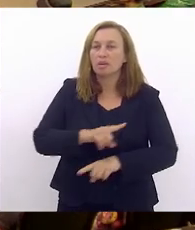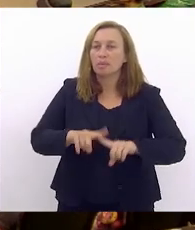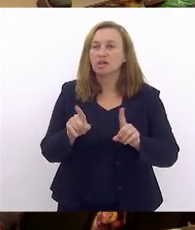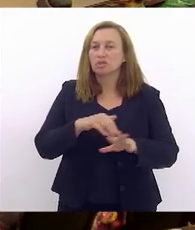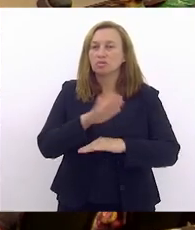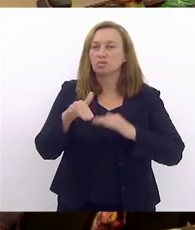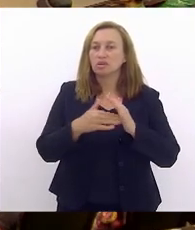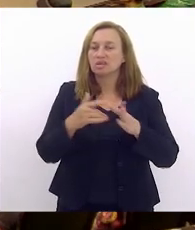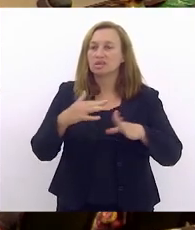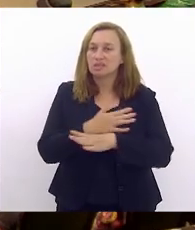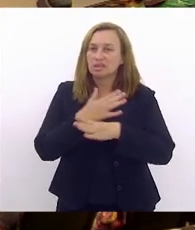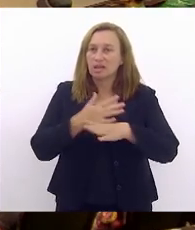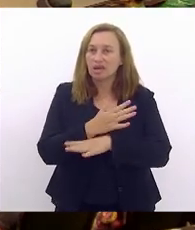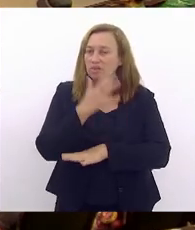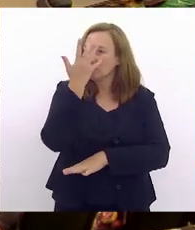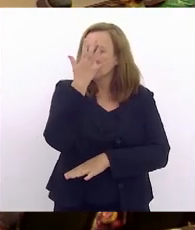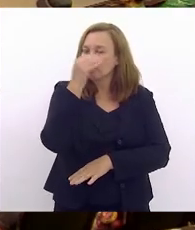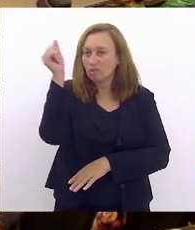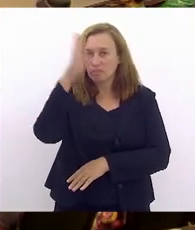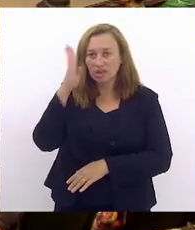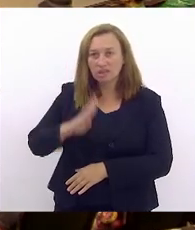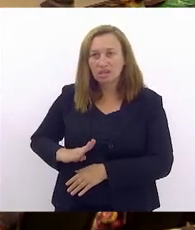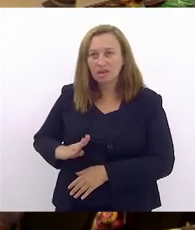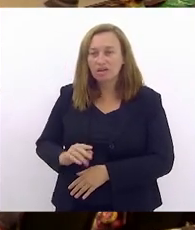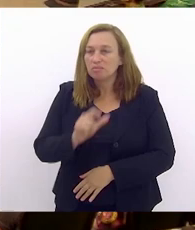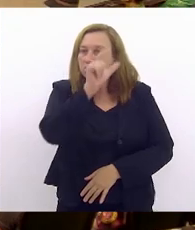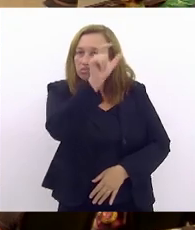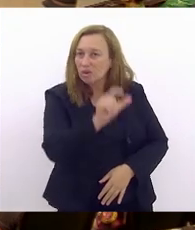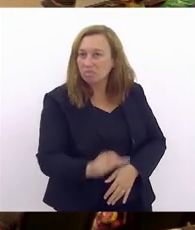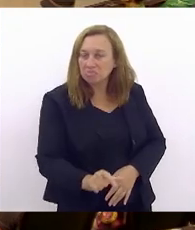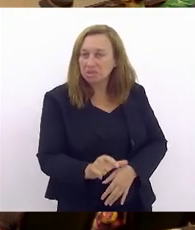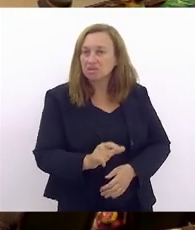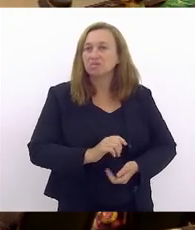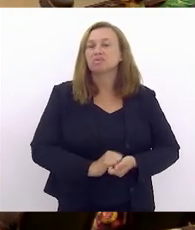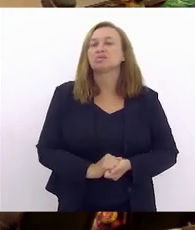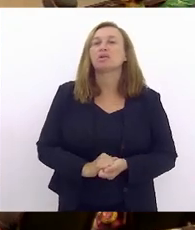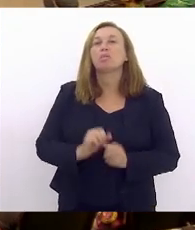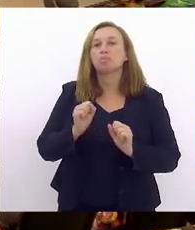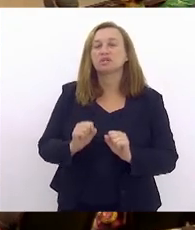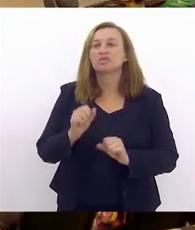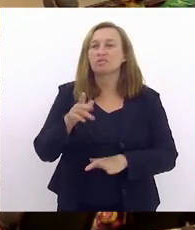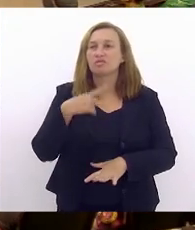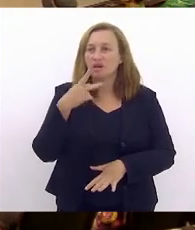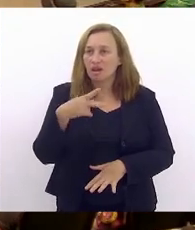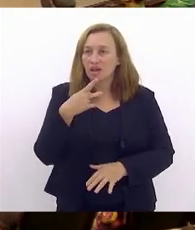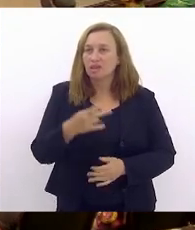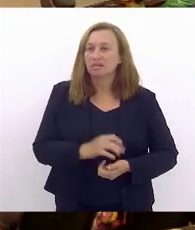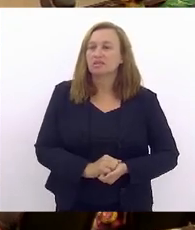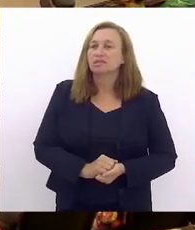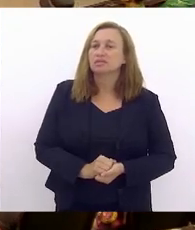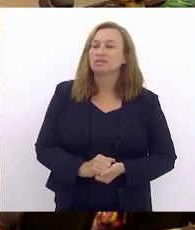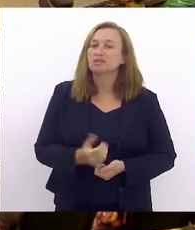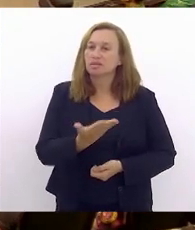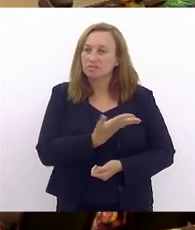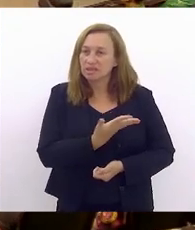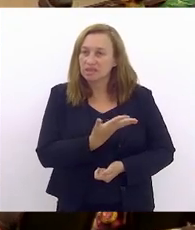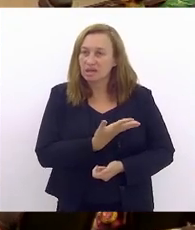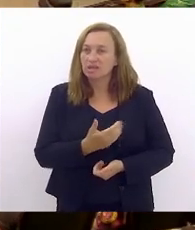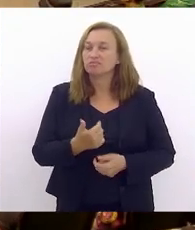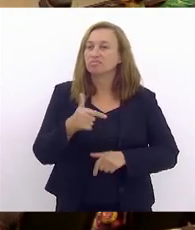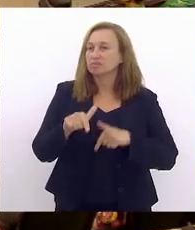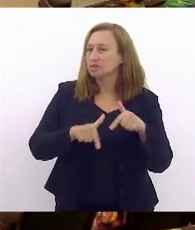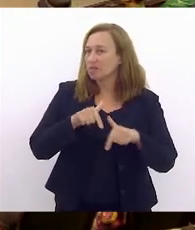brasileiro. É uma pessoa qual podemos falar do cunho da amizade, do